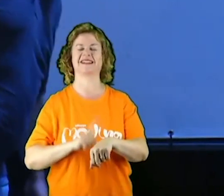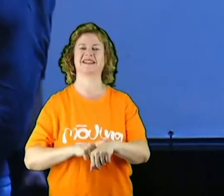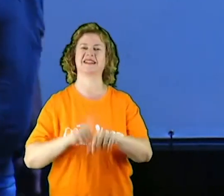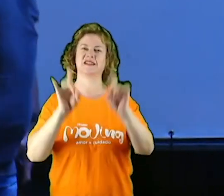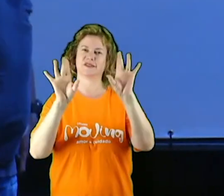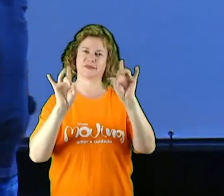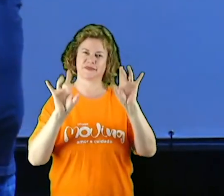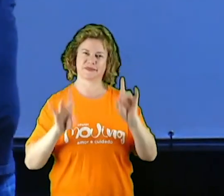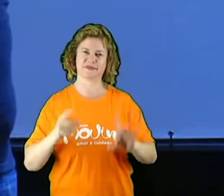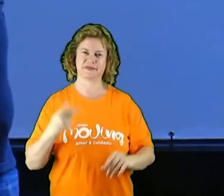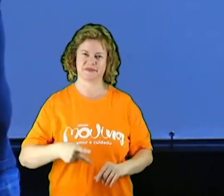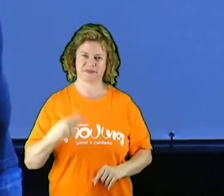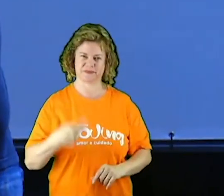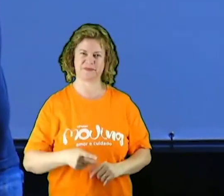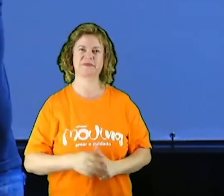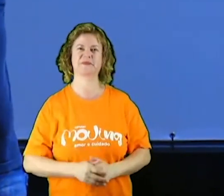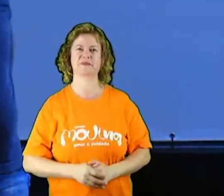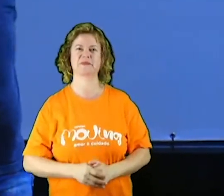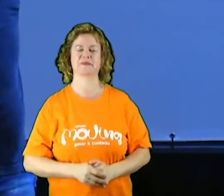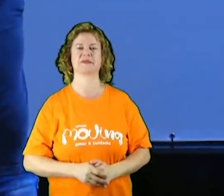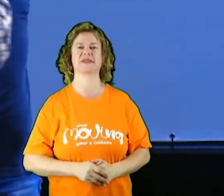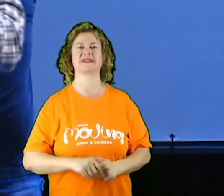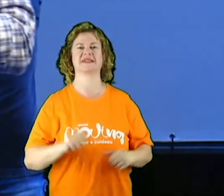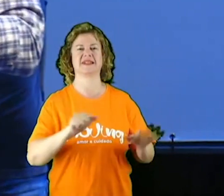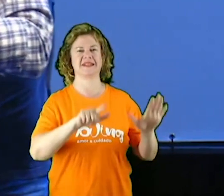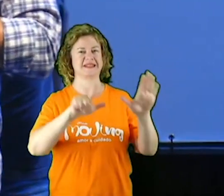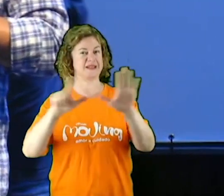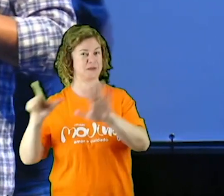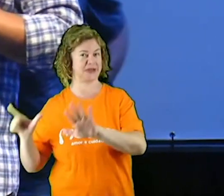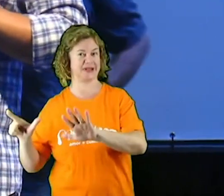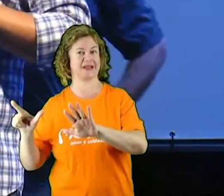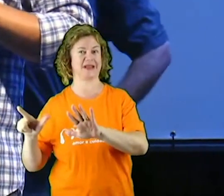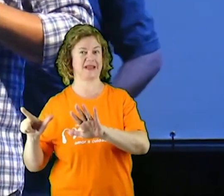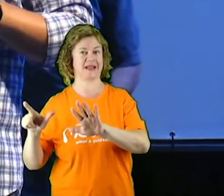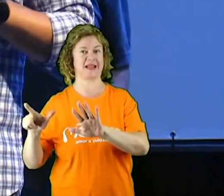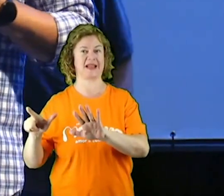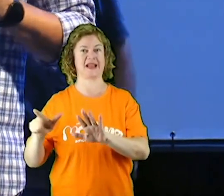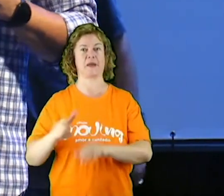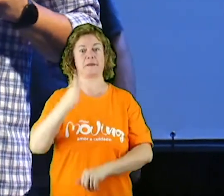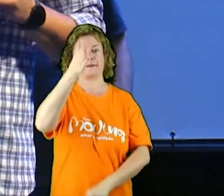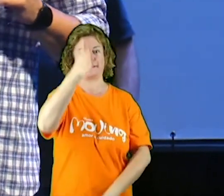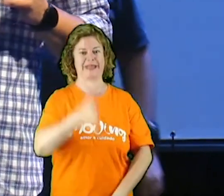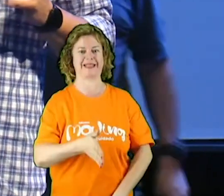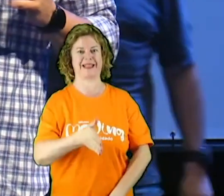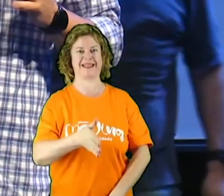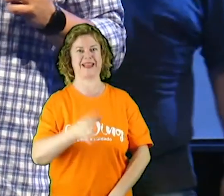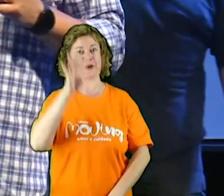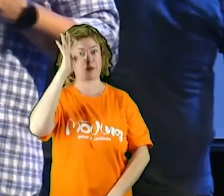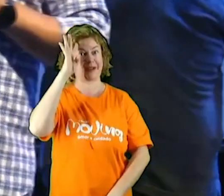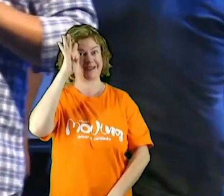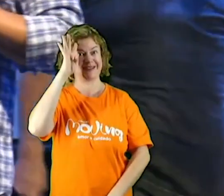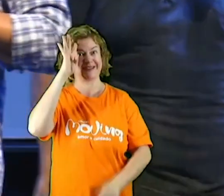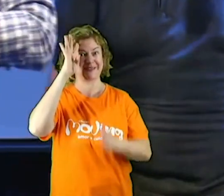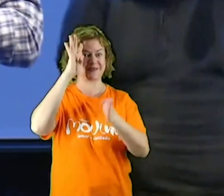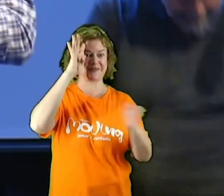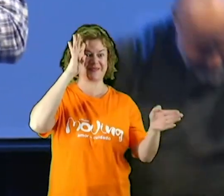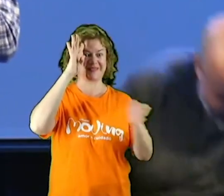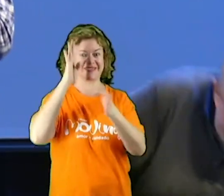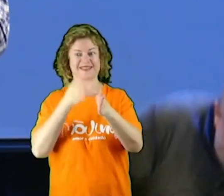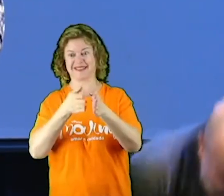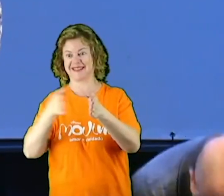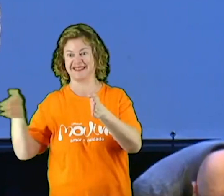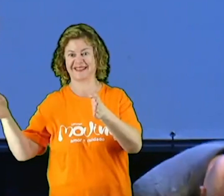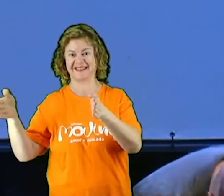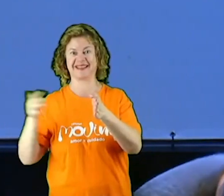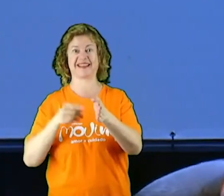vai fatiar a semana, quarta-feira é o meio da semana, esse momento em que a gente vai ter um encontro, em que